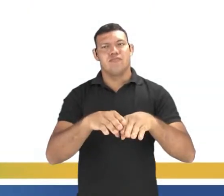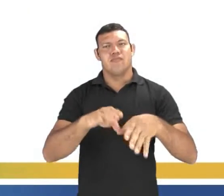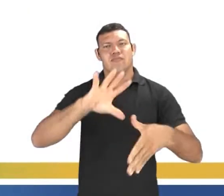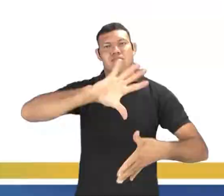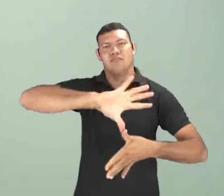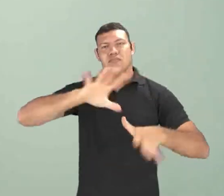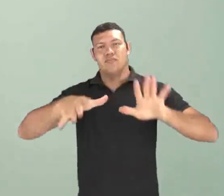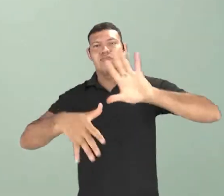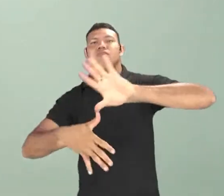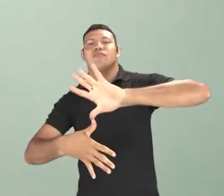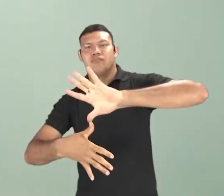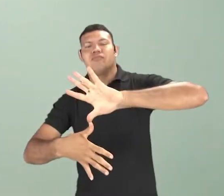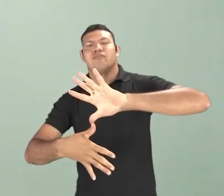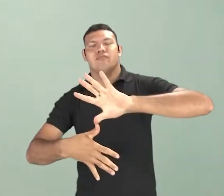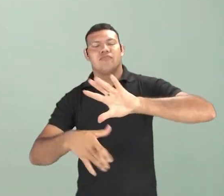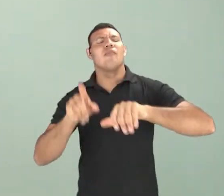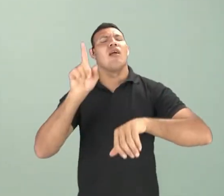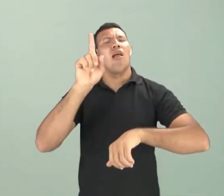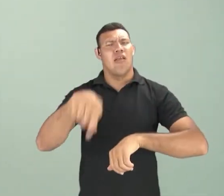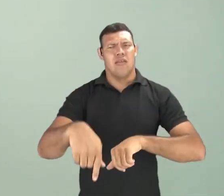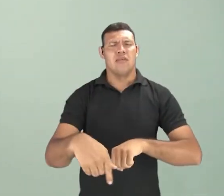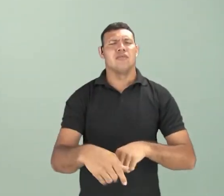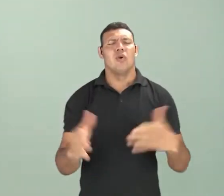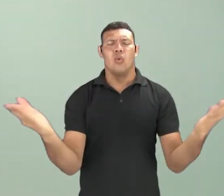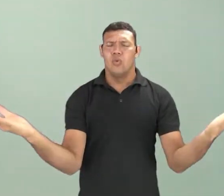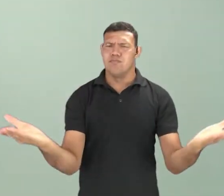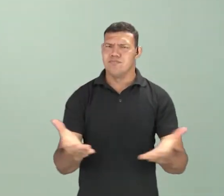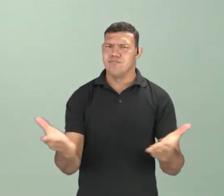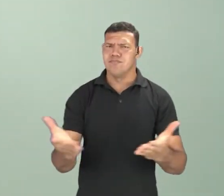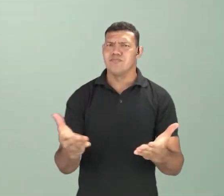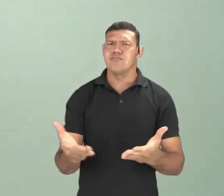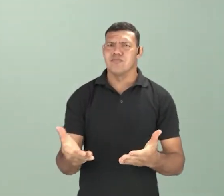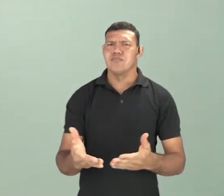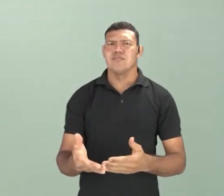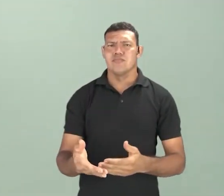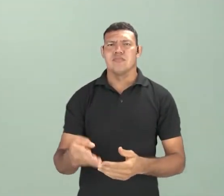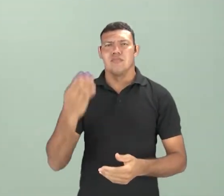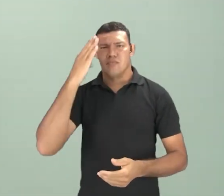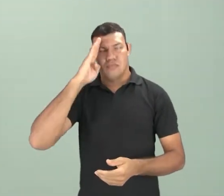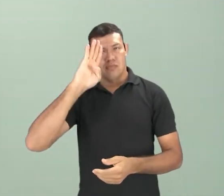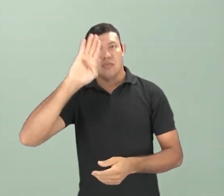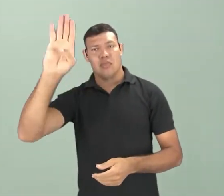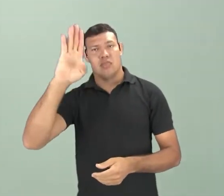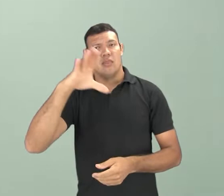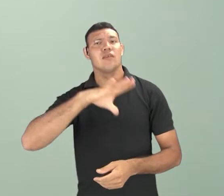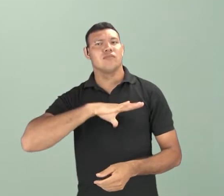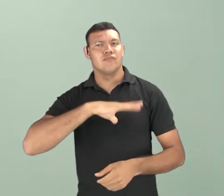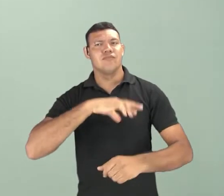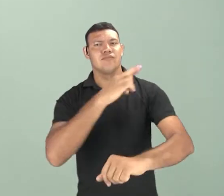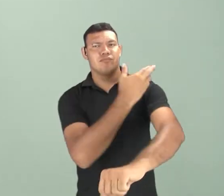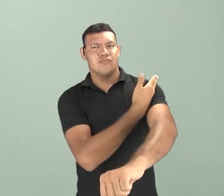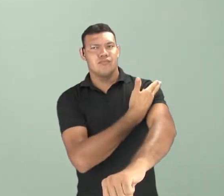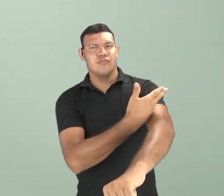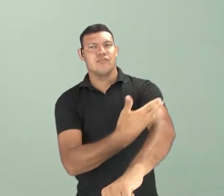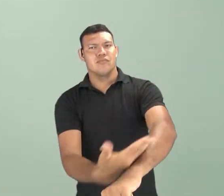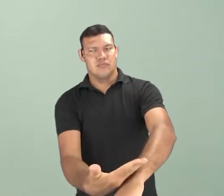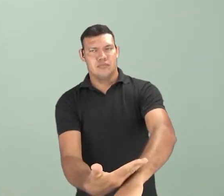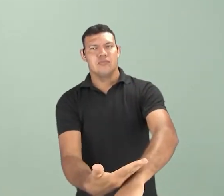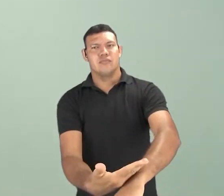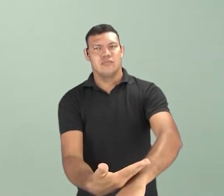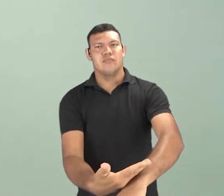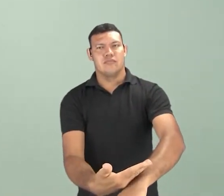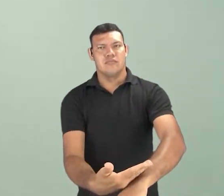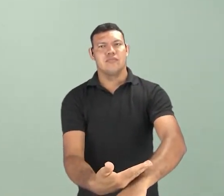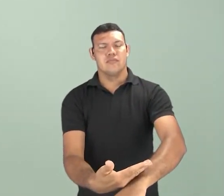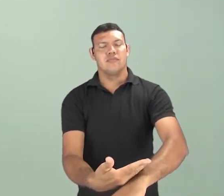então é o que está acontecendo hoje, principalmente na nossa cidade de Rio Branco. Ou vamos destacar